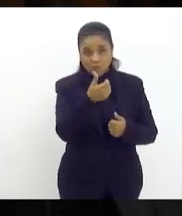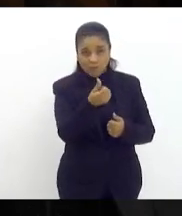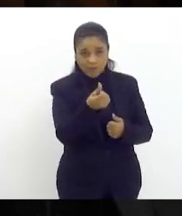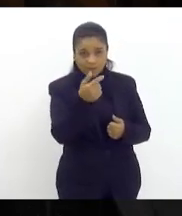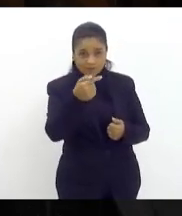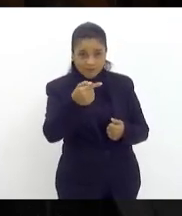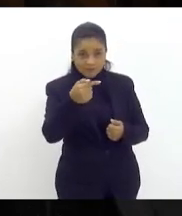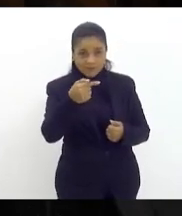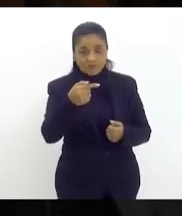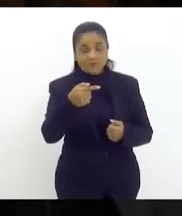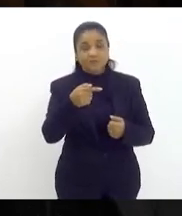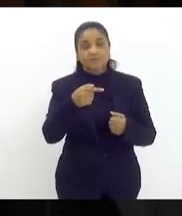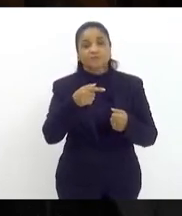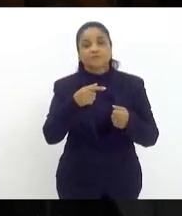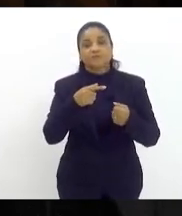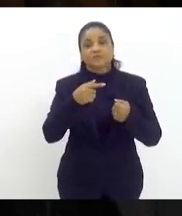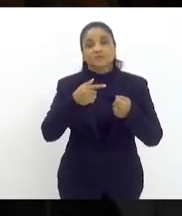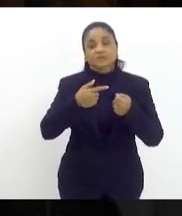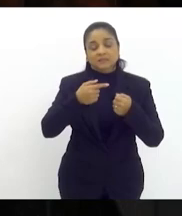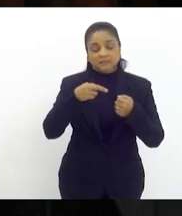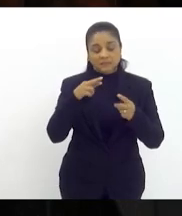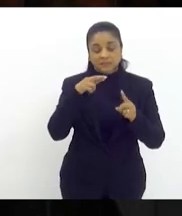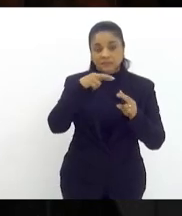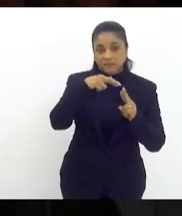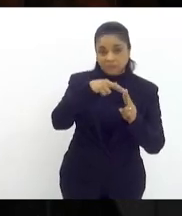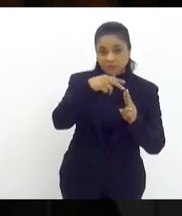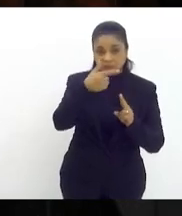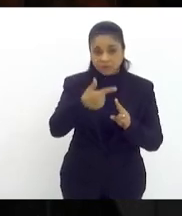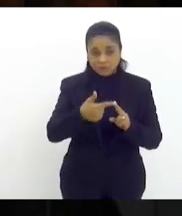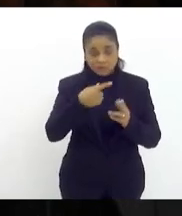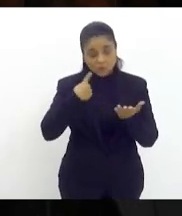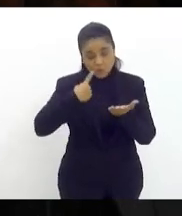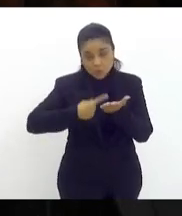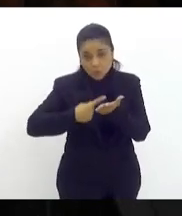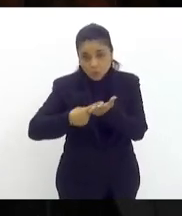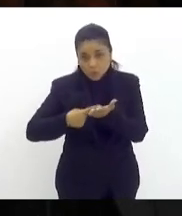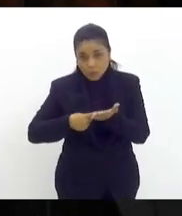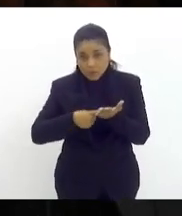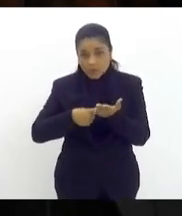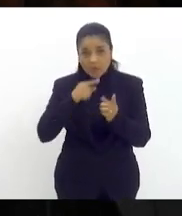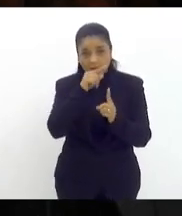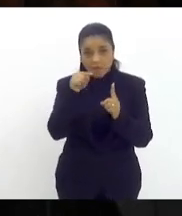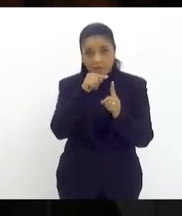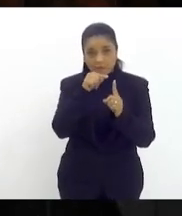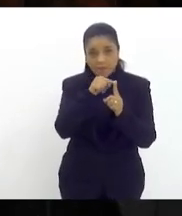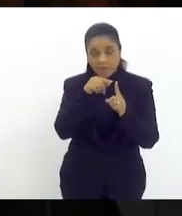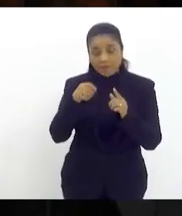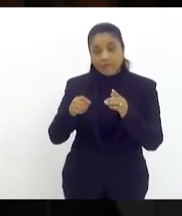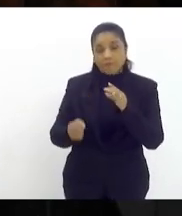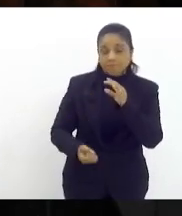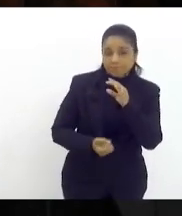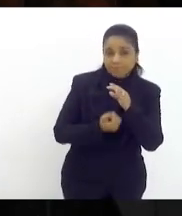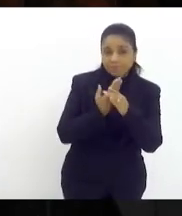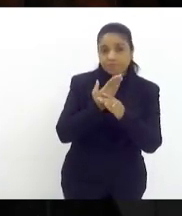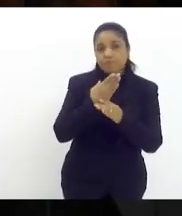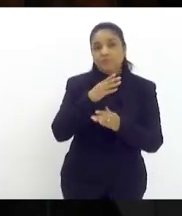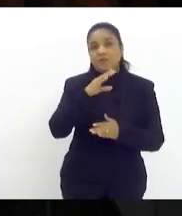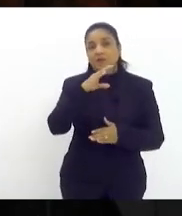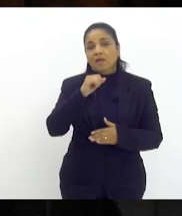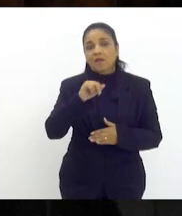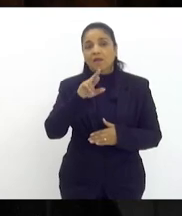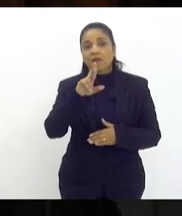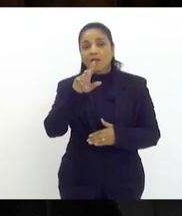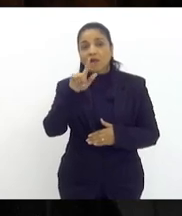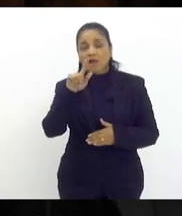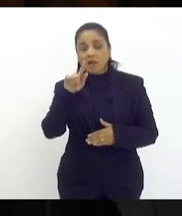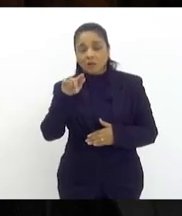Constituição proíbe se a meta não for cumprida de criação de cargos emprego ou função que implica aumento de despesa